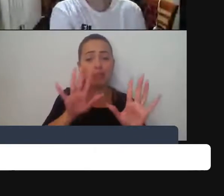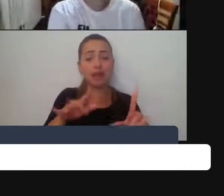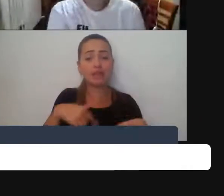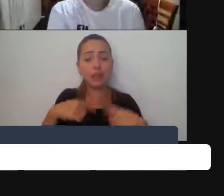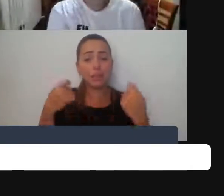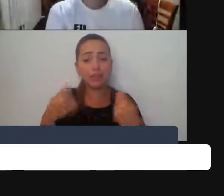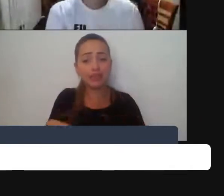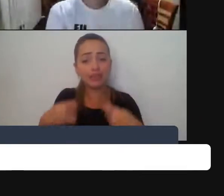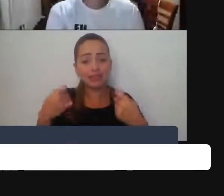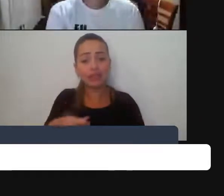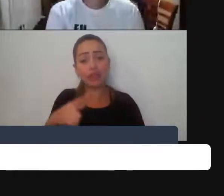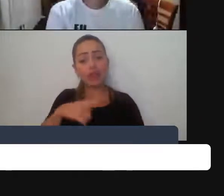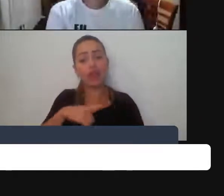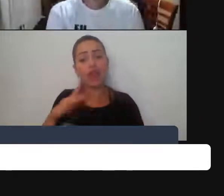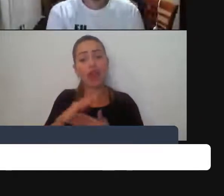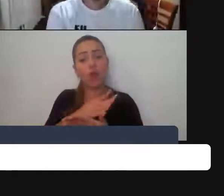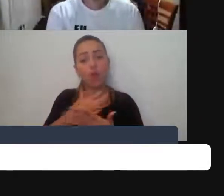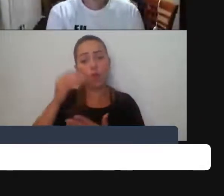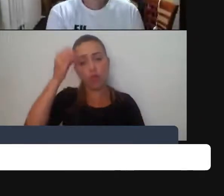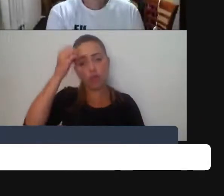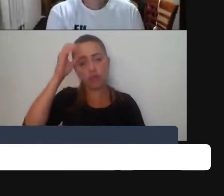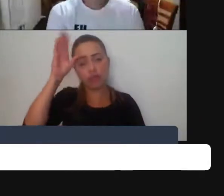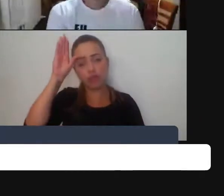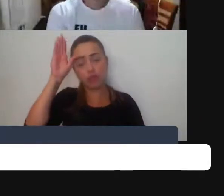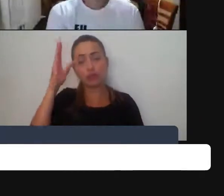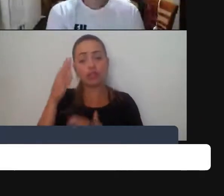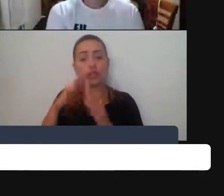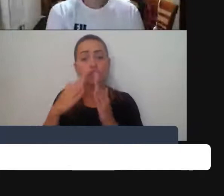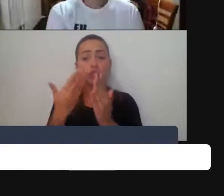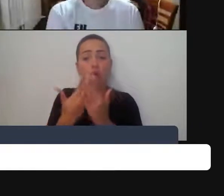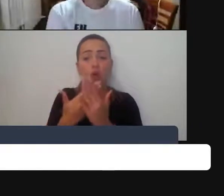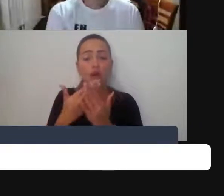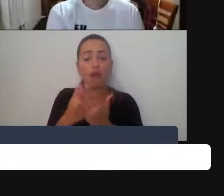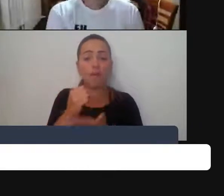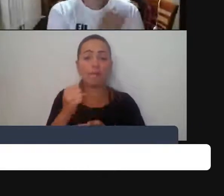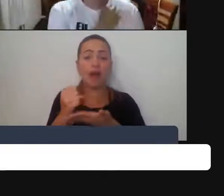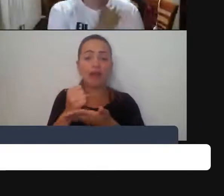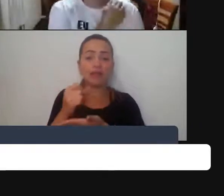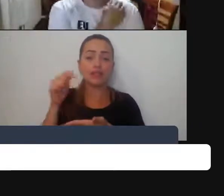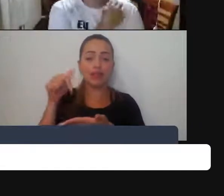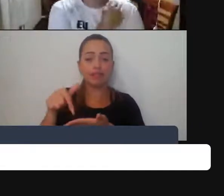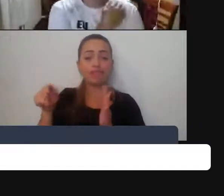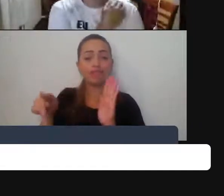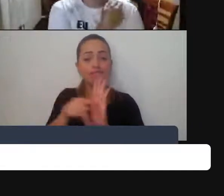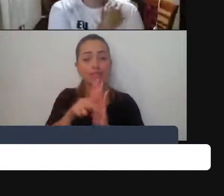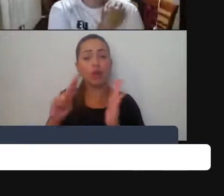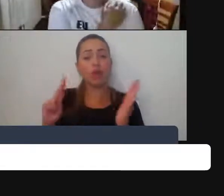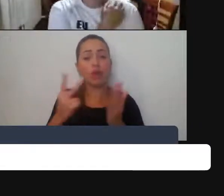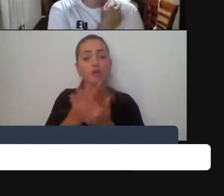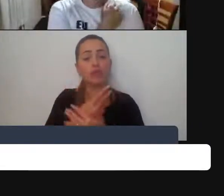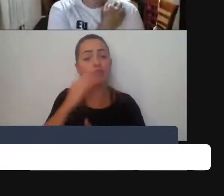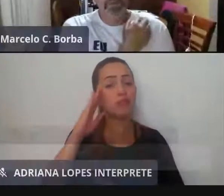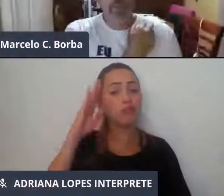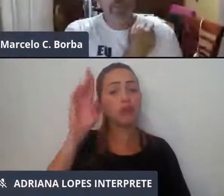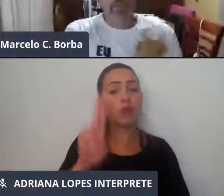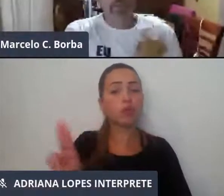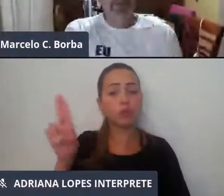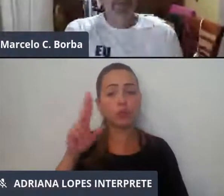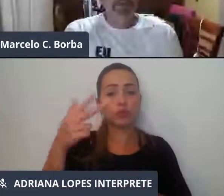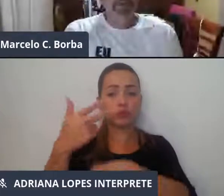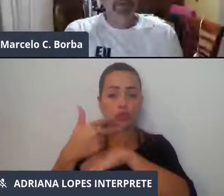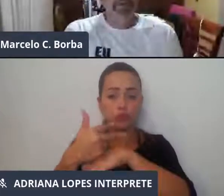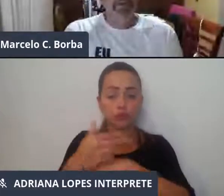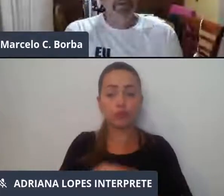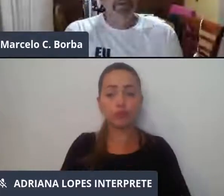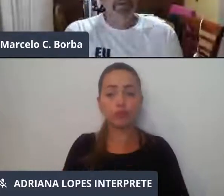ter algum conhecimento da escola básica, e esse conhecimento da escola básica ele pode vir por meio do uso do vídeo. E